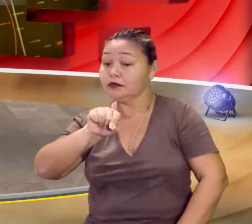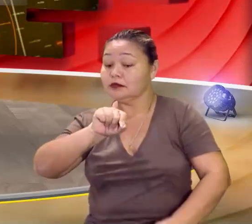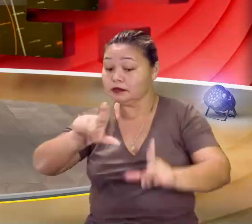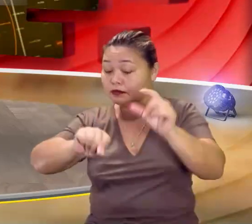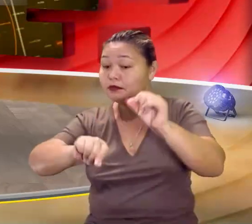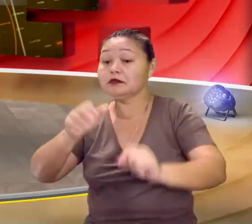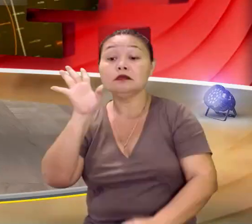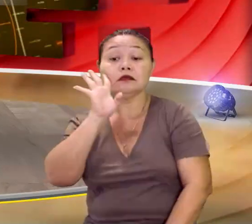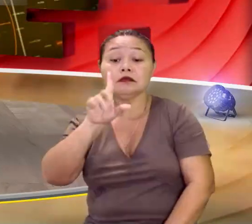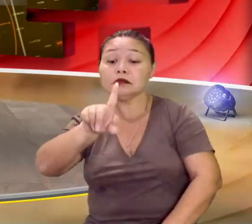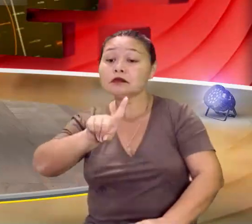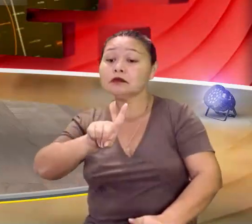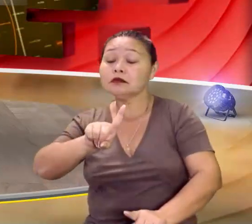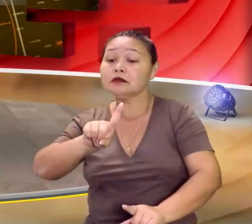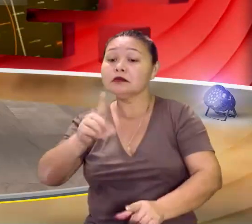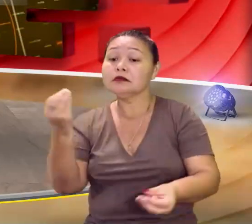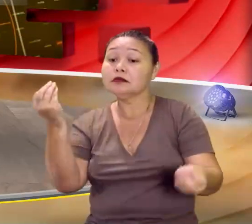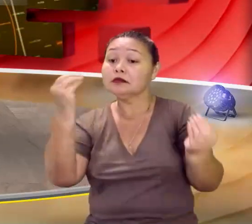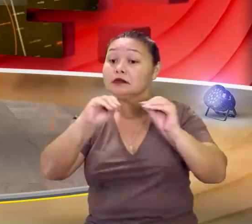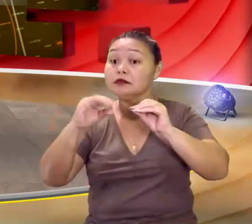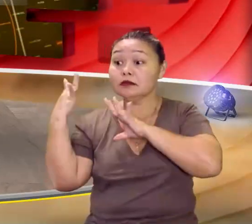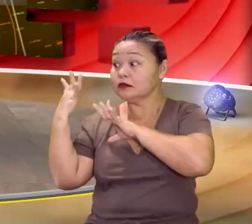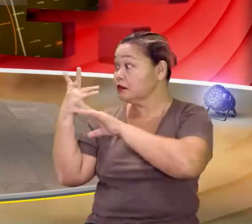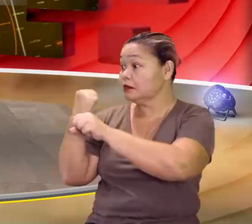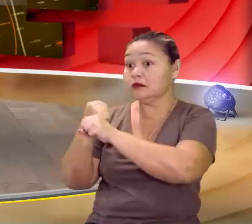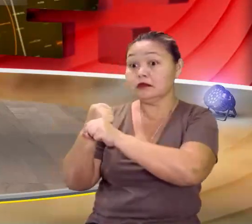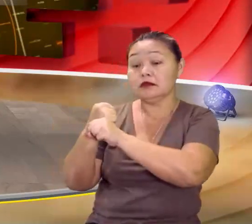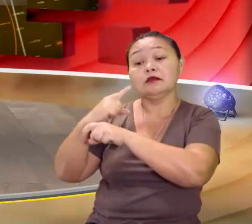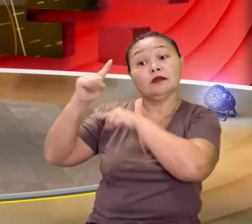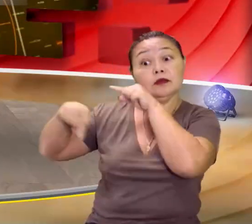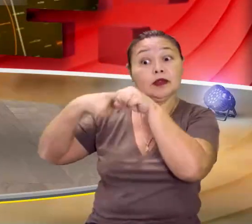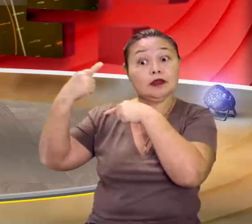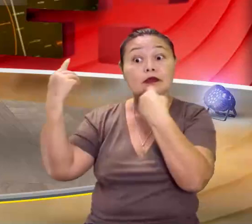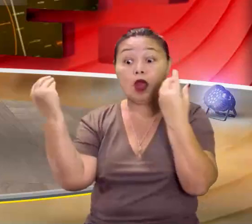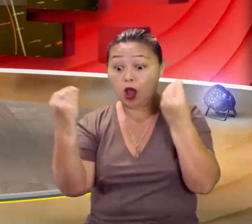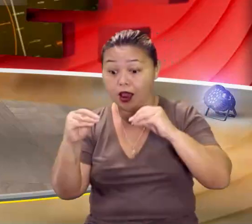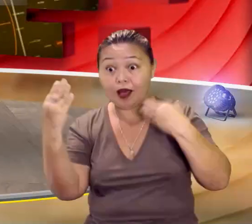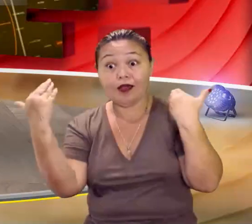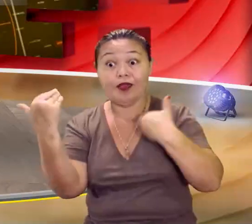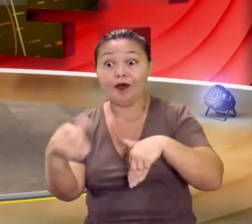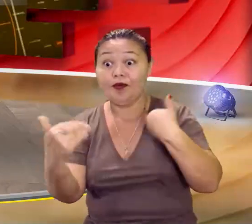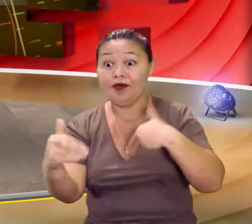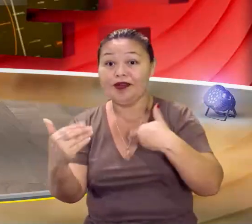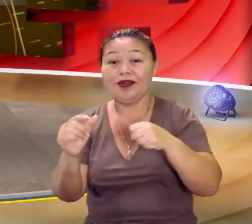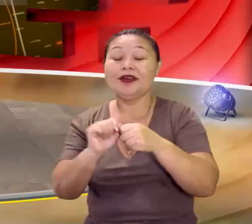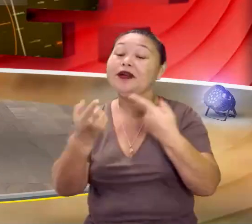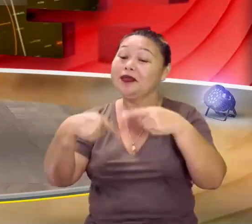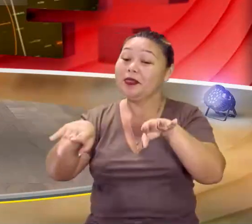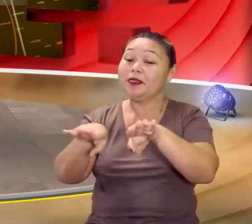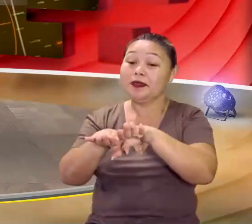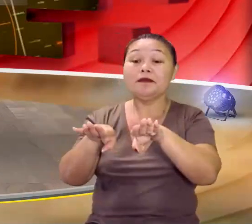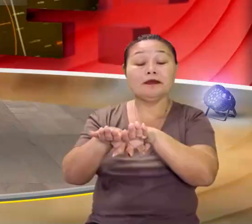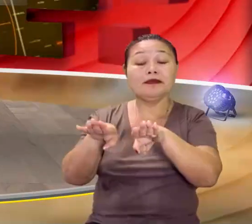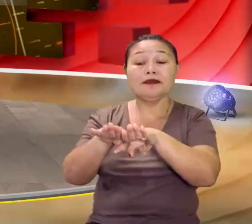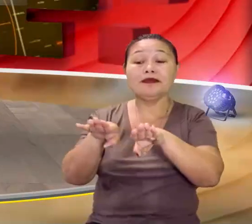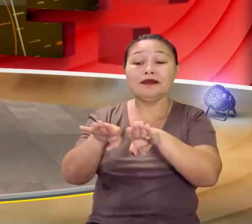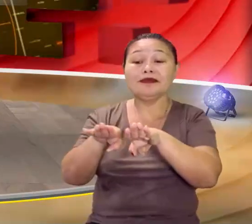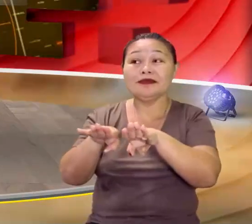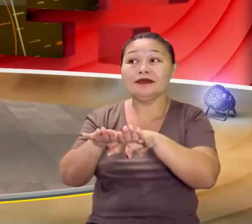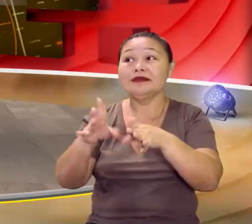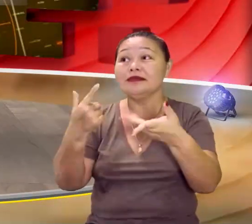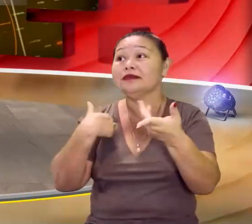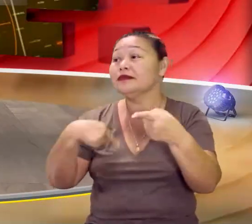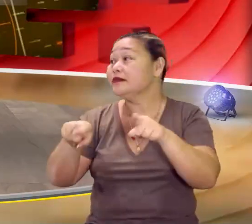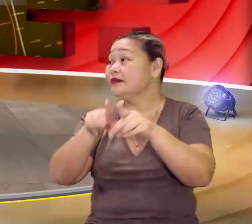aí bem legal e coloca na revisão. Achei que era para colocar na prova aí. Também, por que não? Virar uma